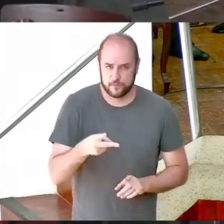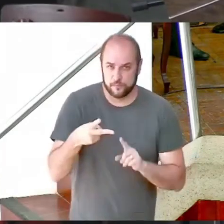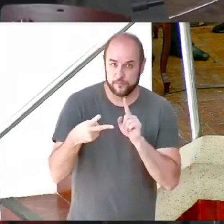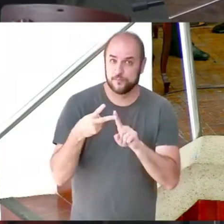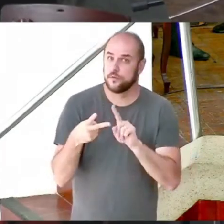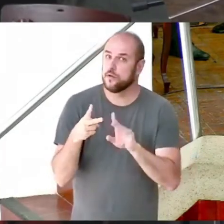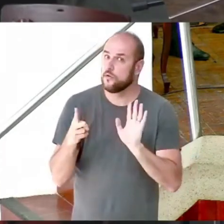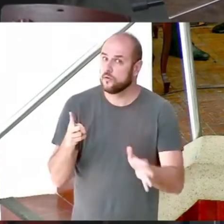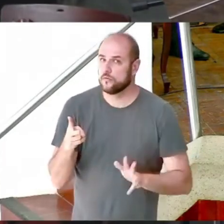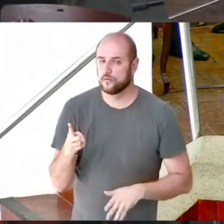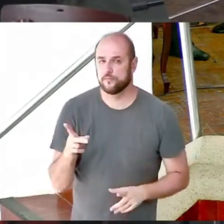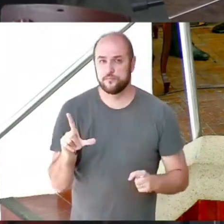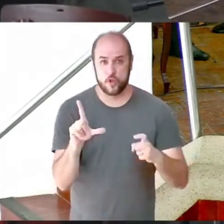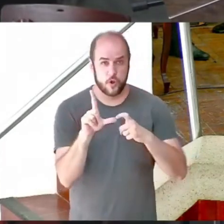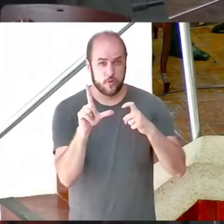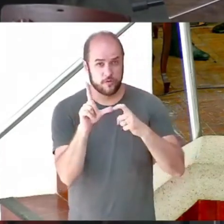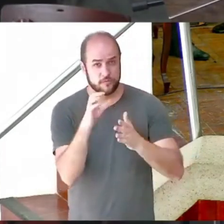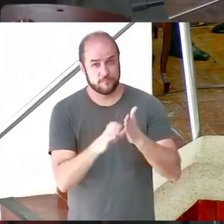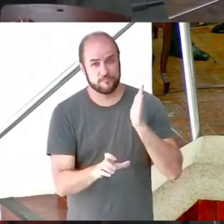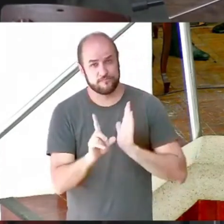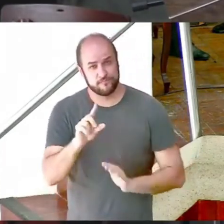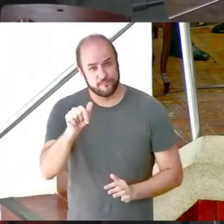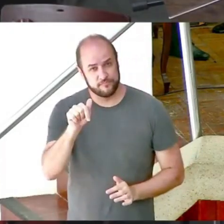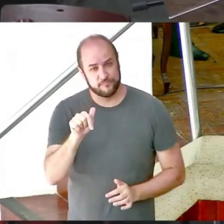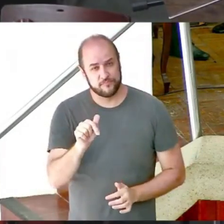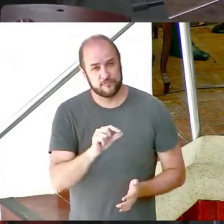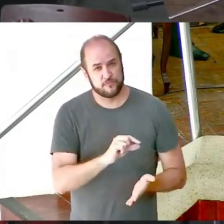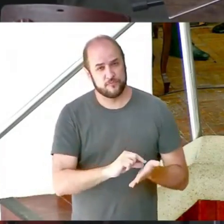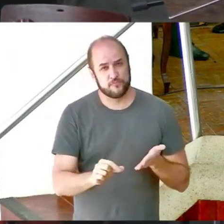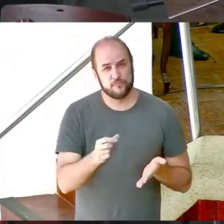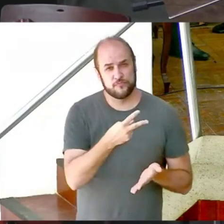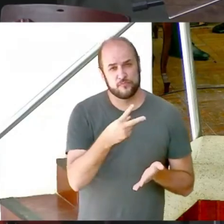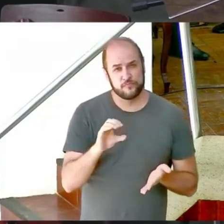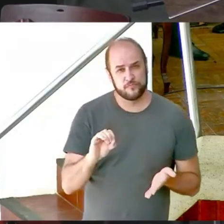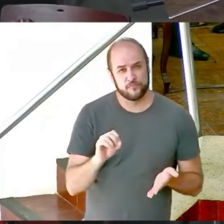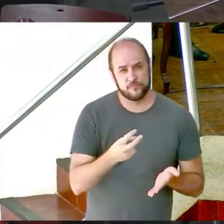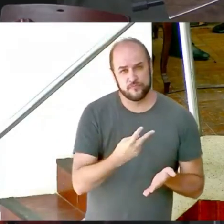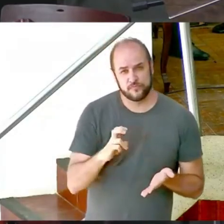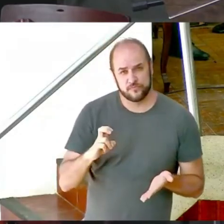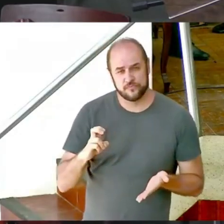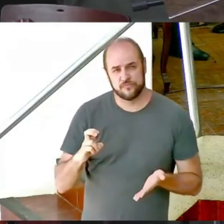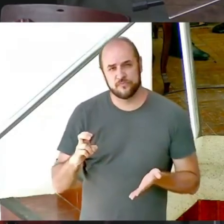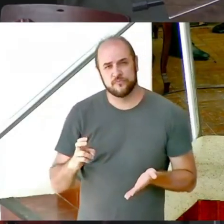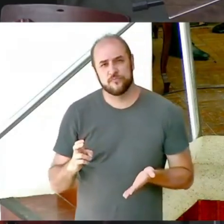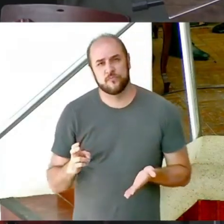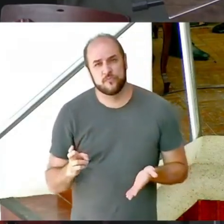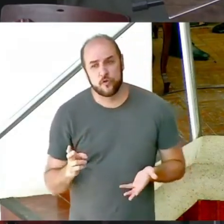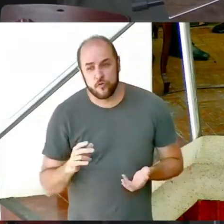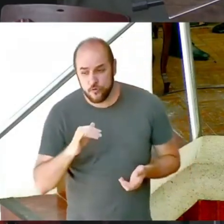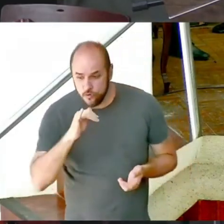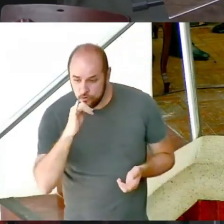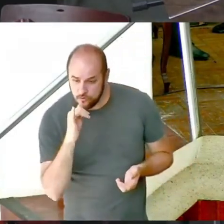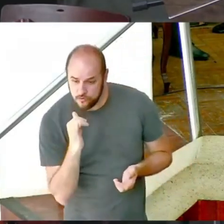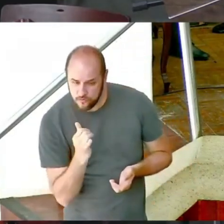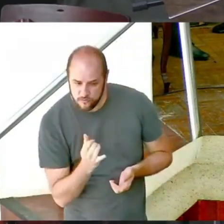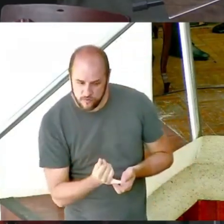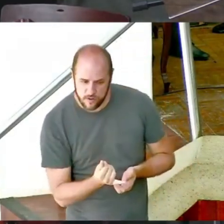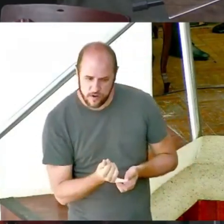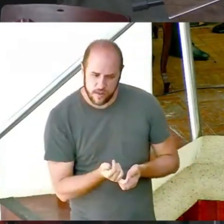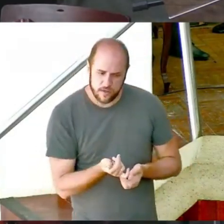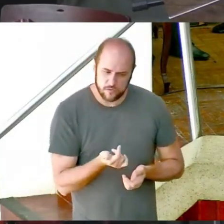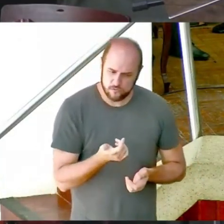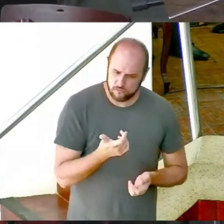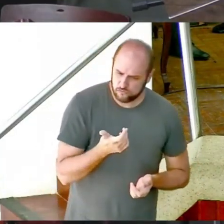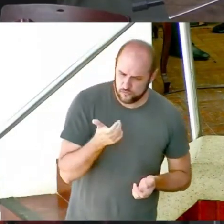segundo, Lucas capítulo 17, versos 20 e 25, nos trazem um outro aspecto